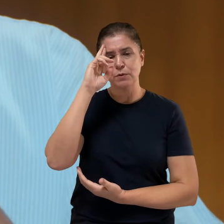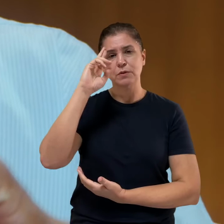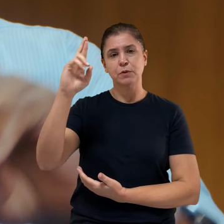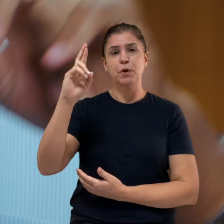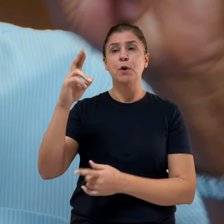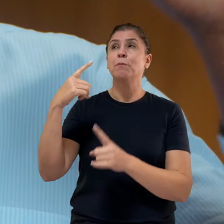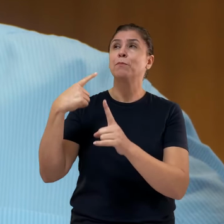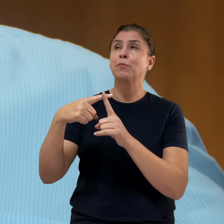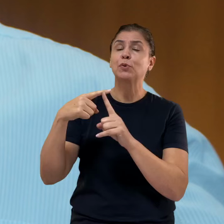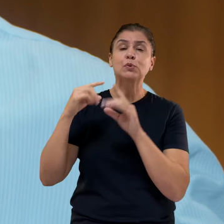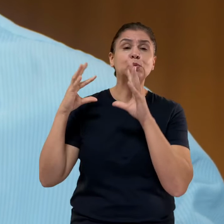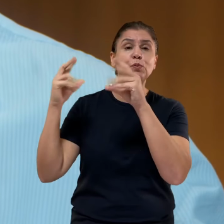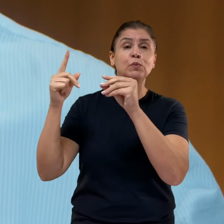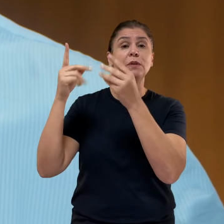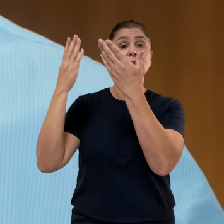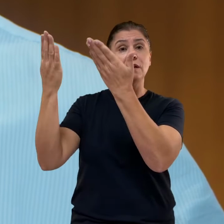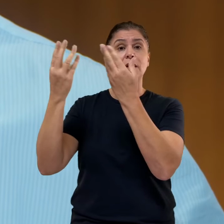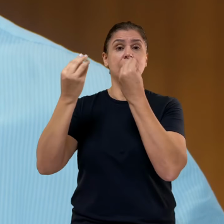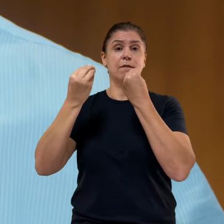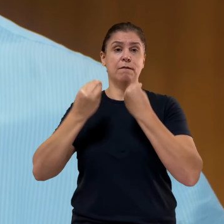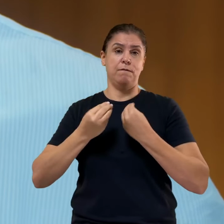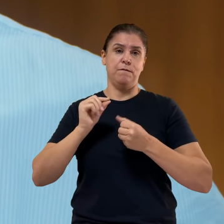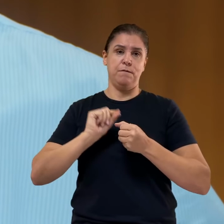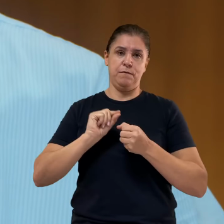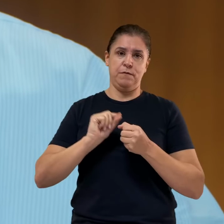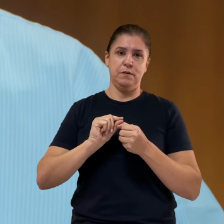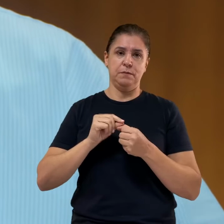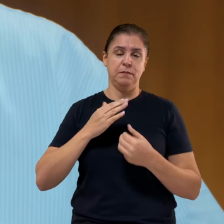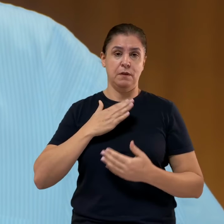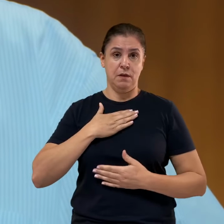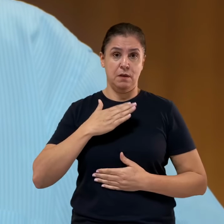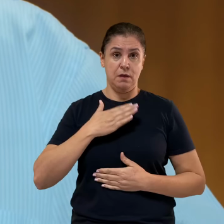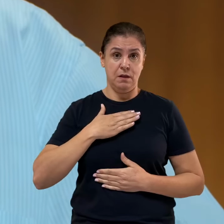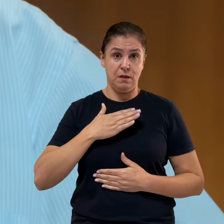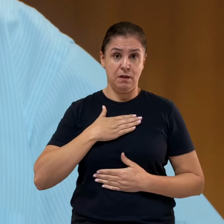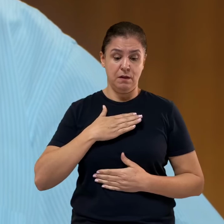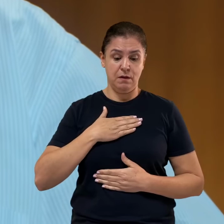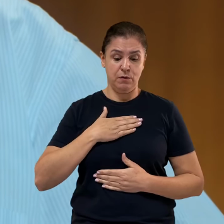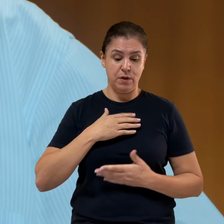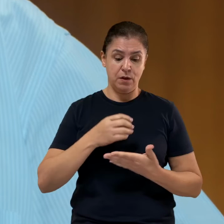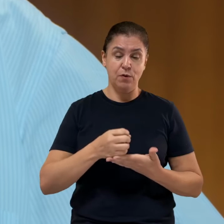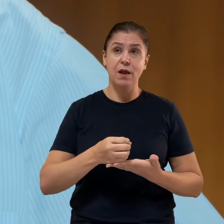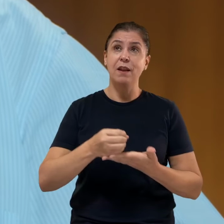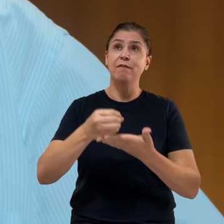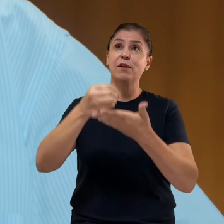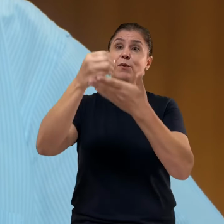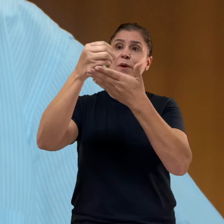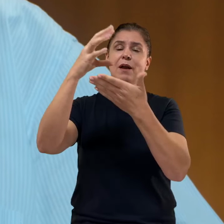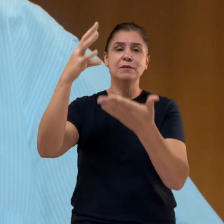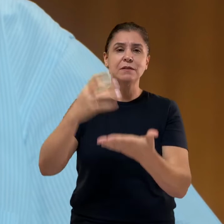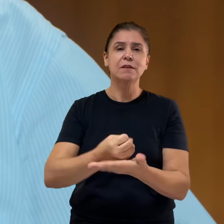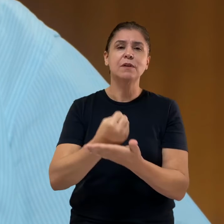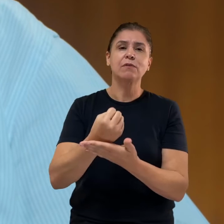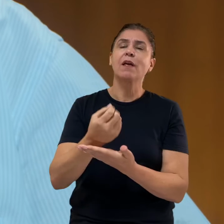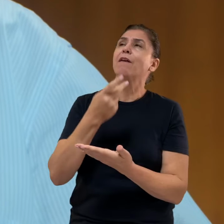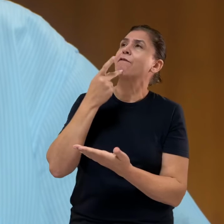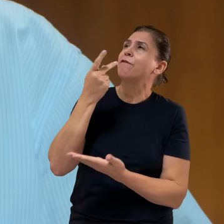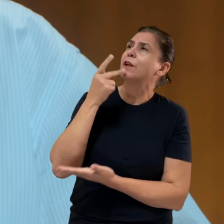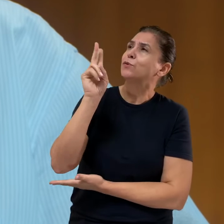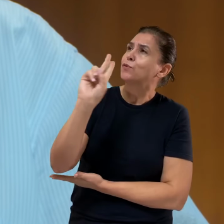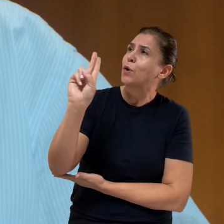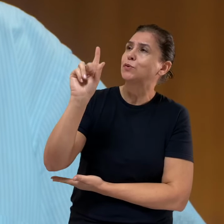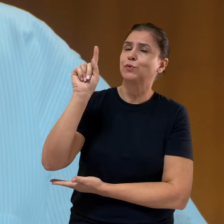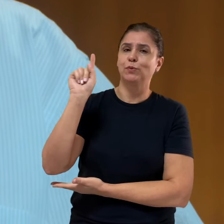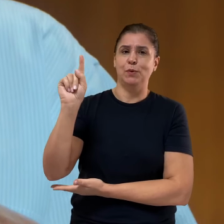por aquilo que Ele fez. Eu quero elevar o cálice da salvação invocando o nome